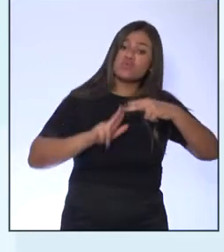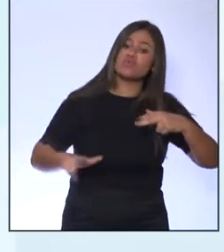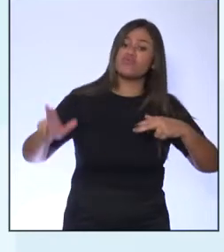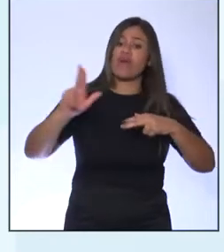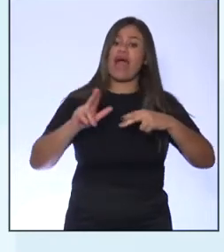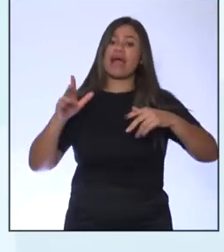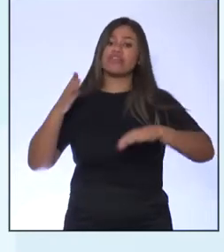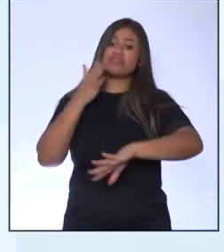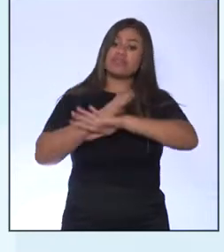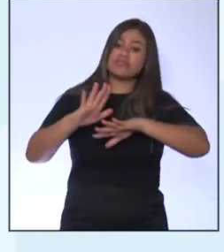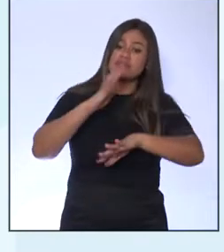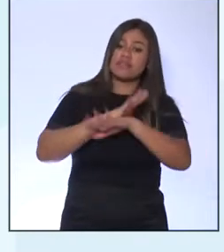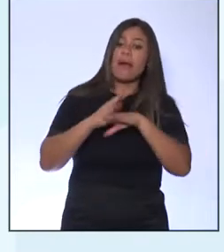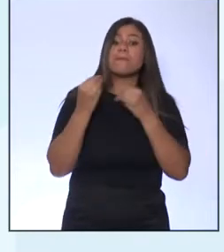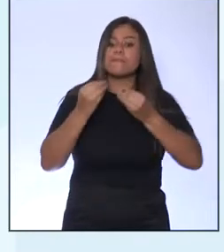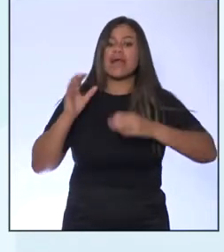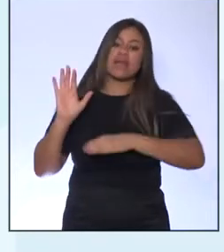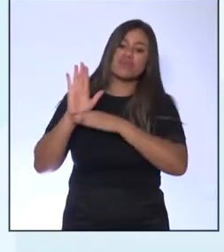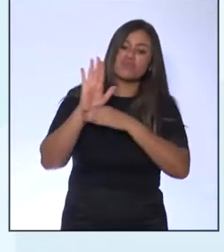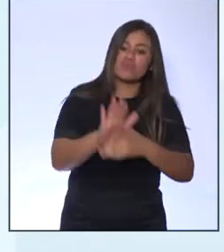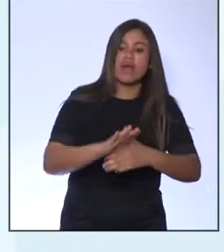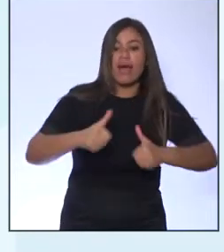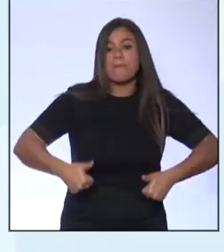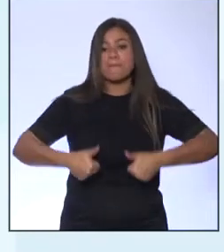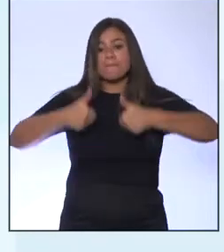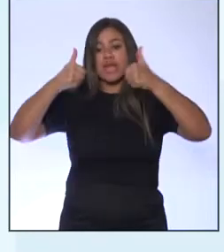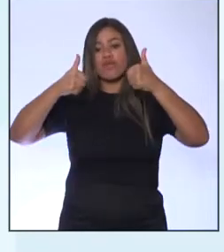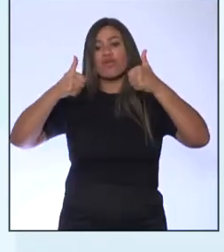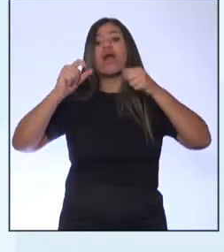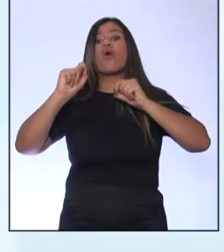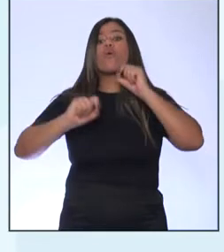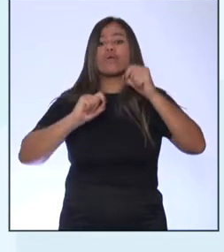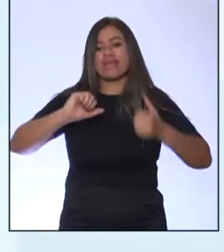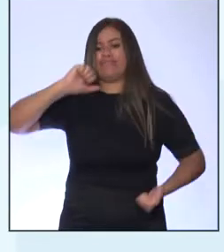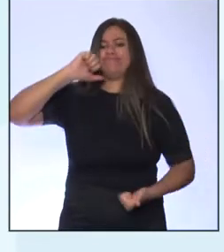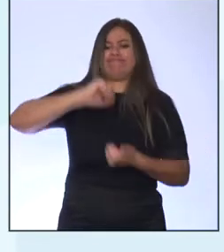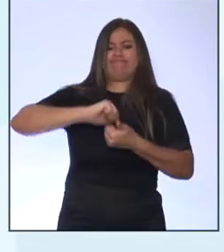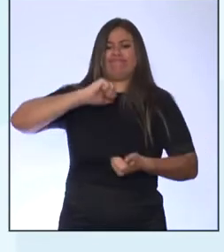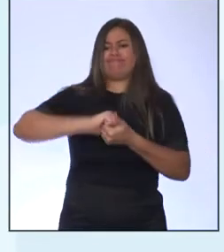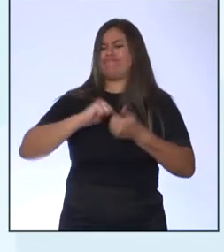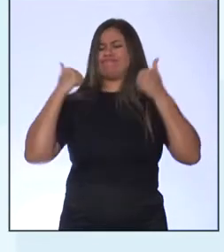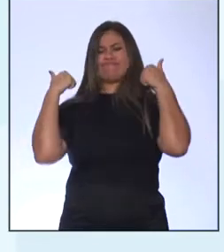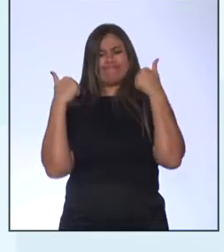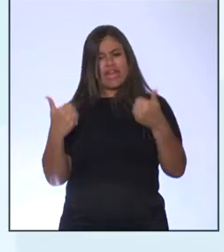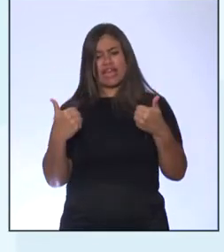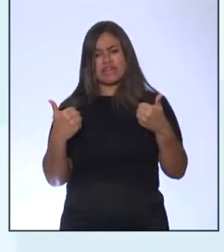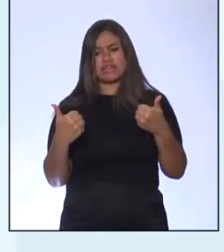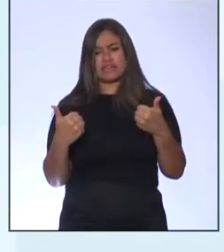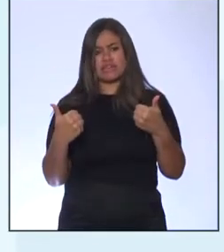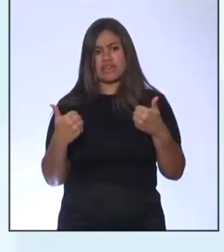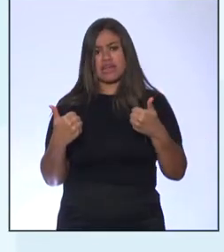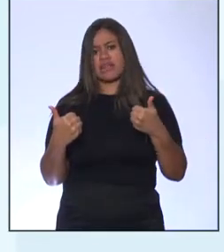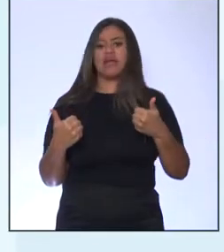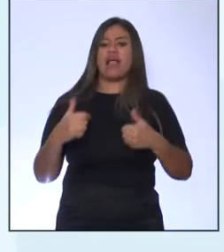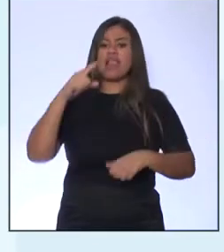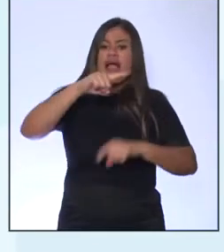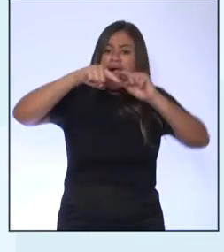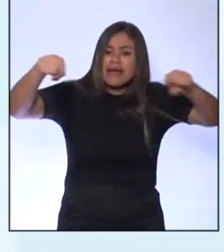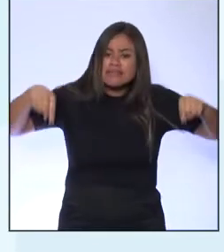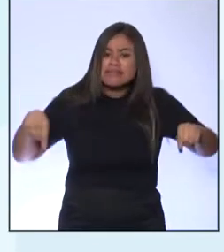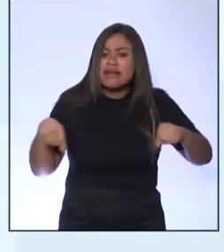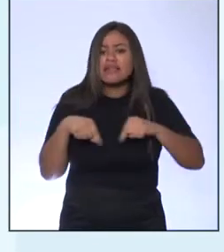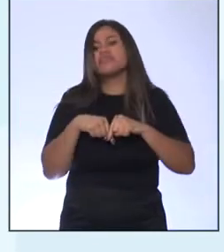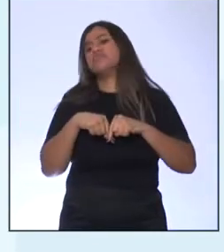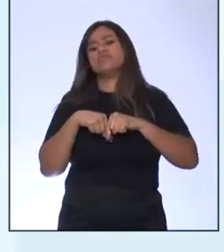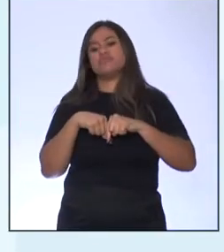é? A melhorar a sua qualidade de ensino lá no chão de escola, lá na sala de aula,